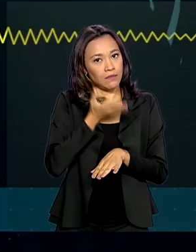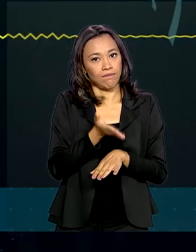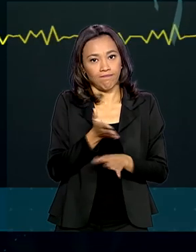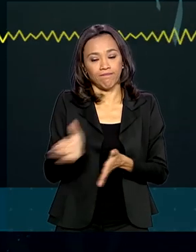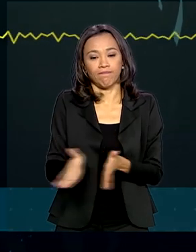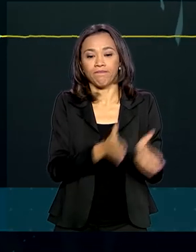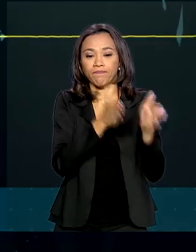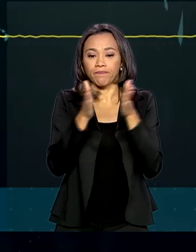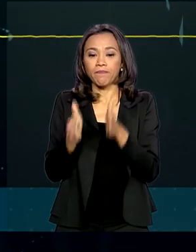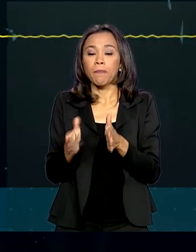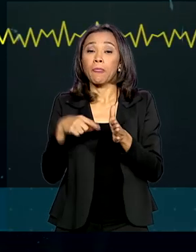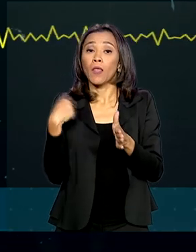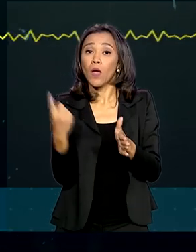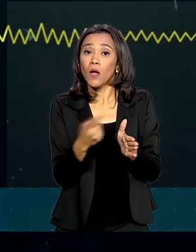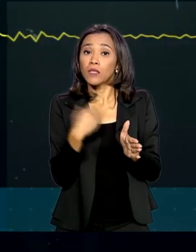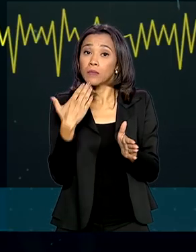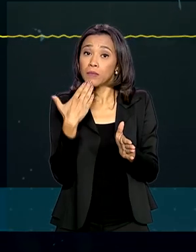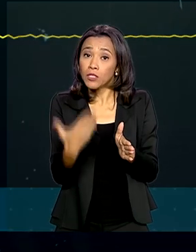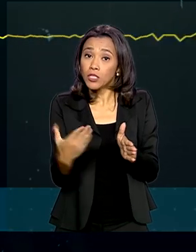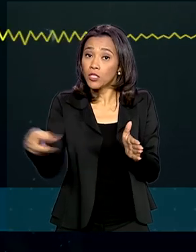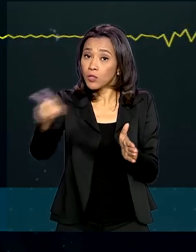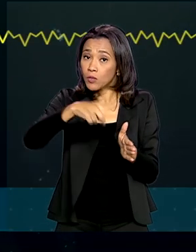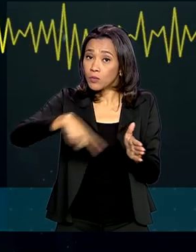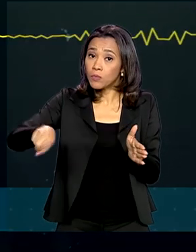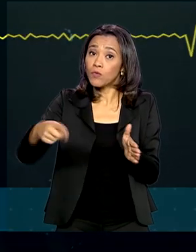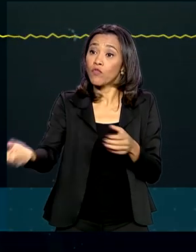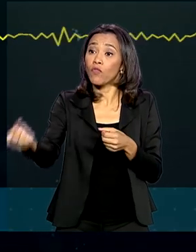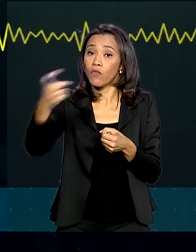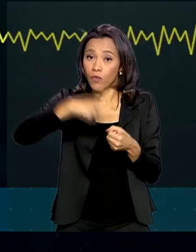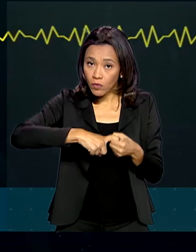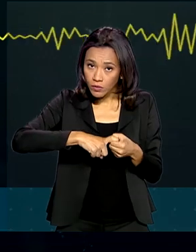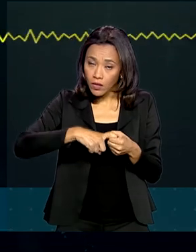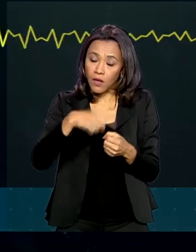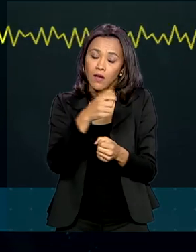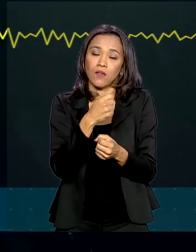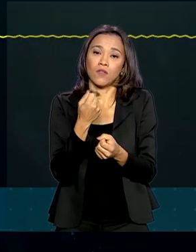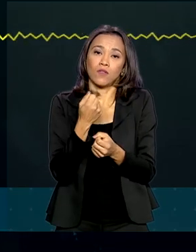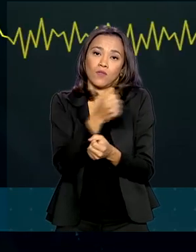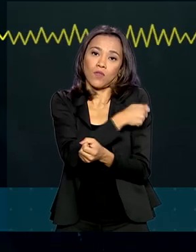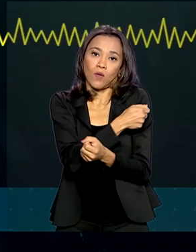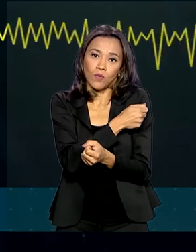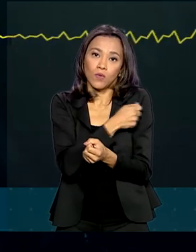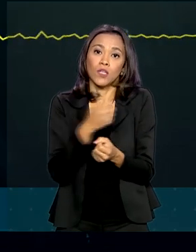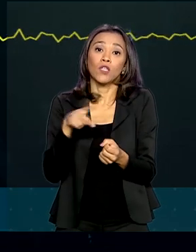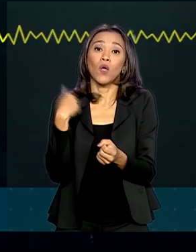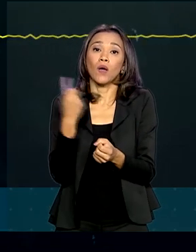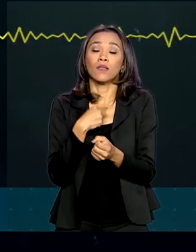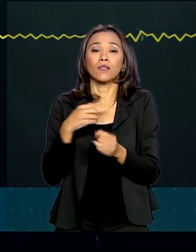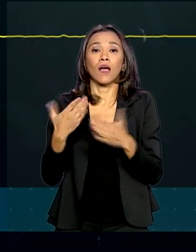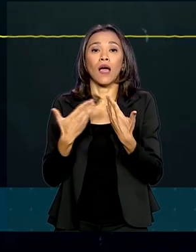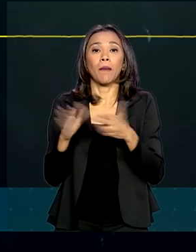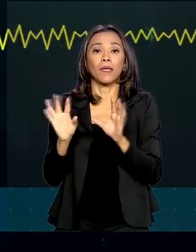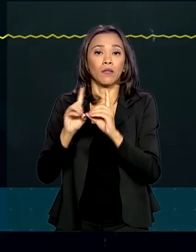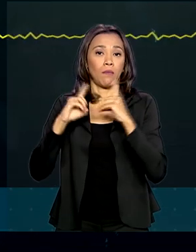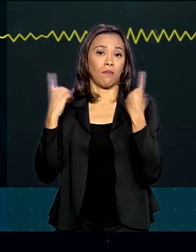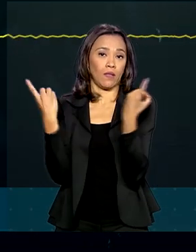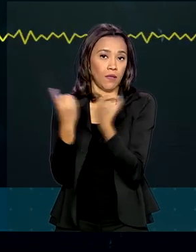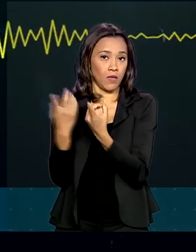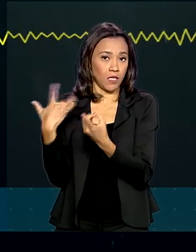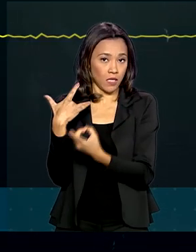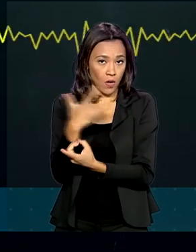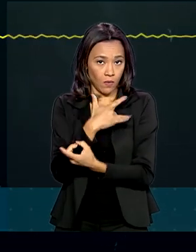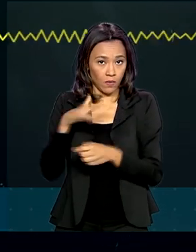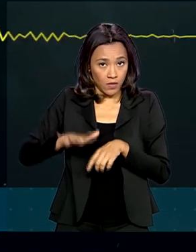para os estudantes voltarem e nós reabrirmos os departamentos de saúde nas carreiras de